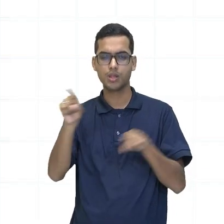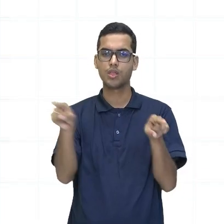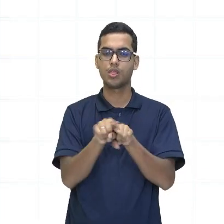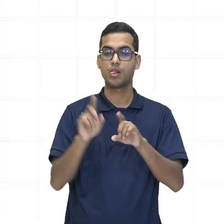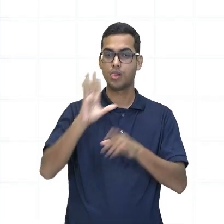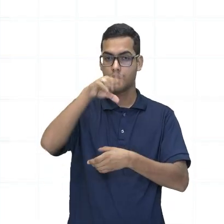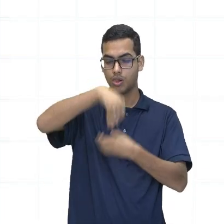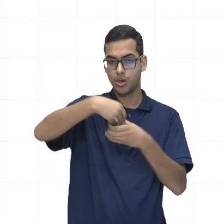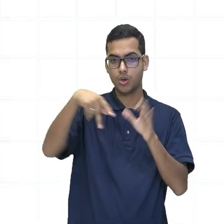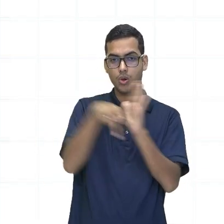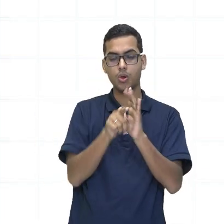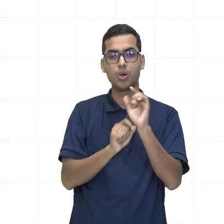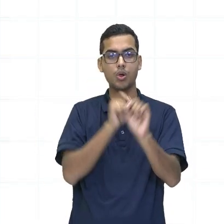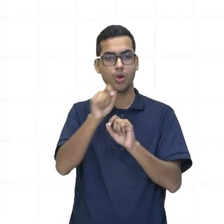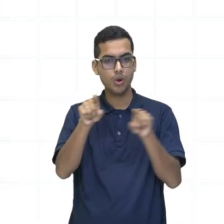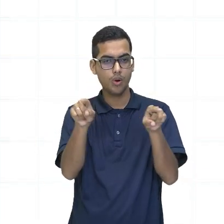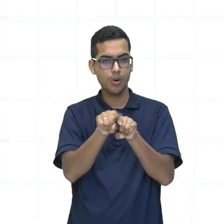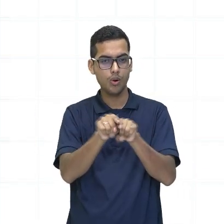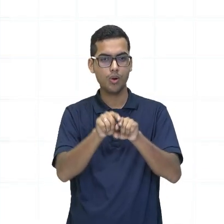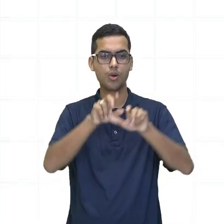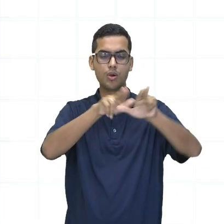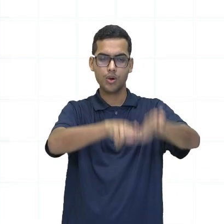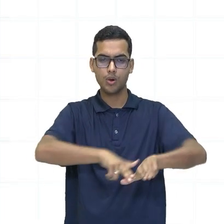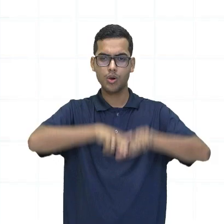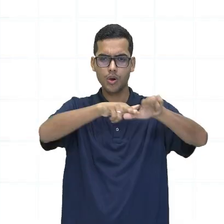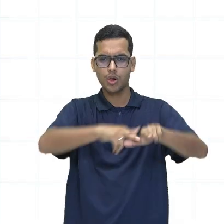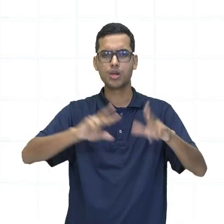dos deuses, ou Deus maior. O